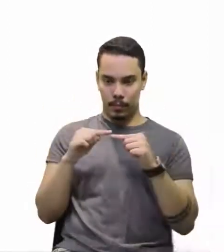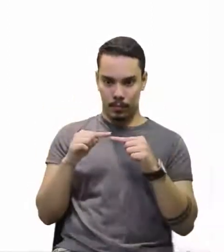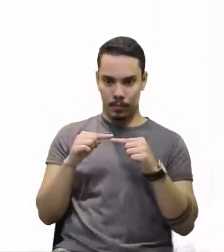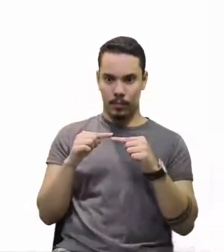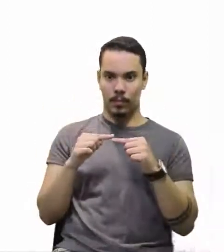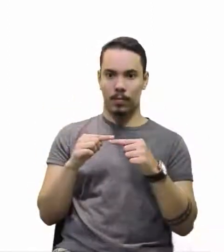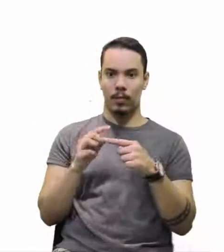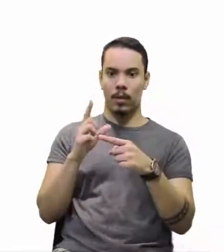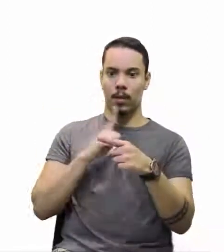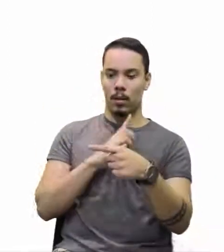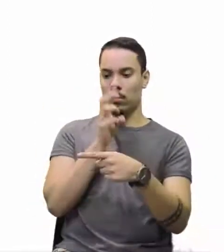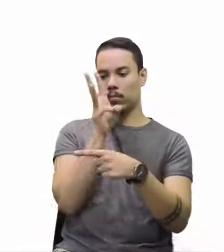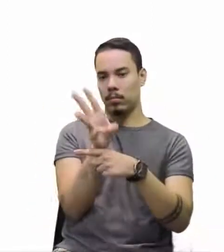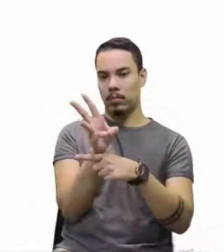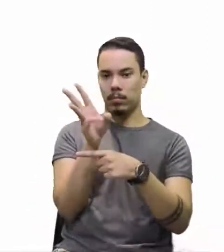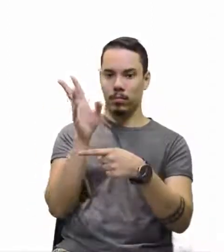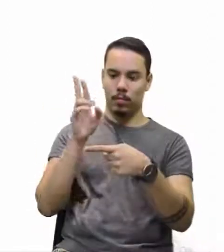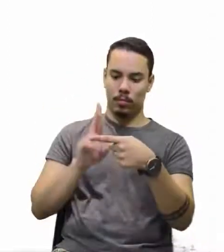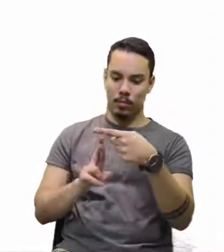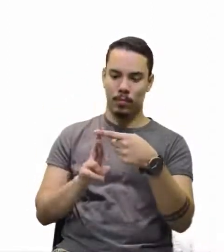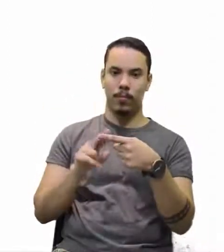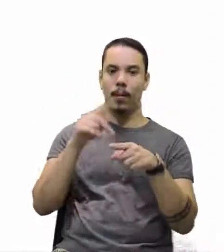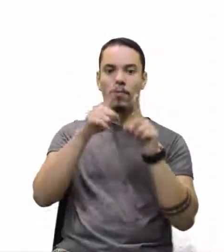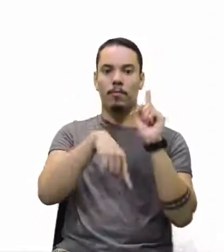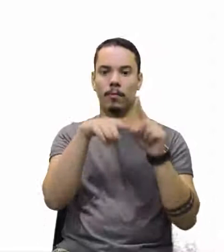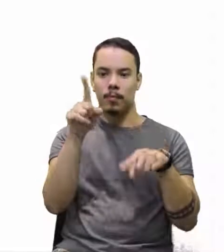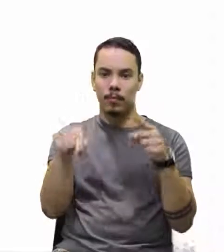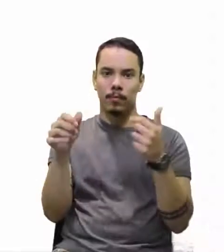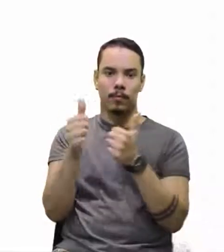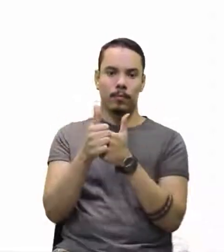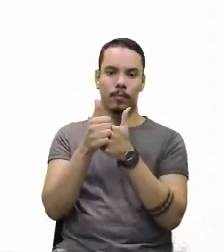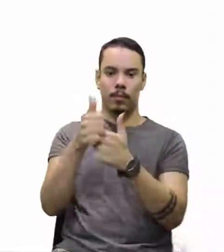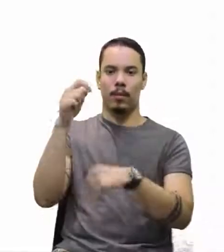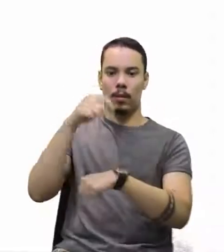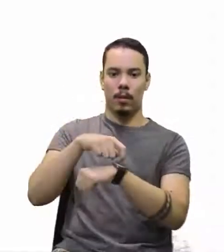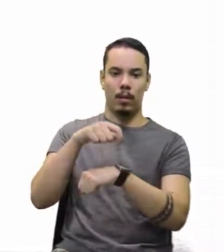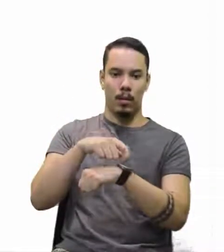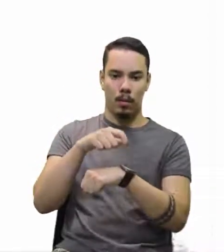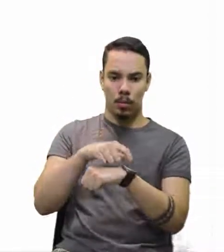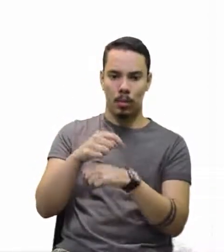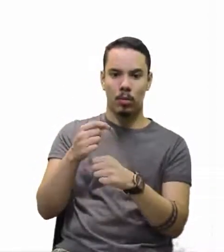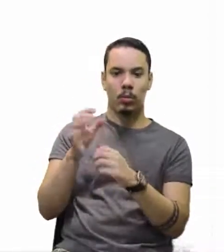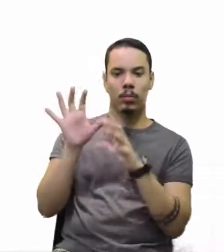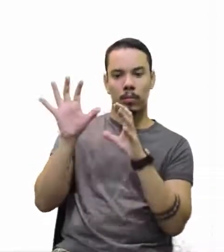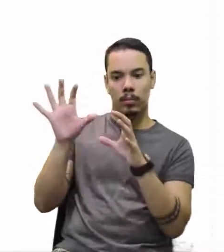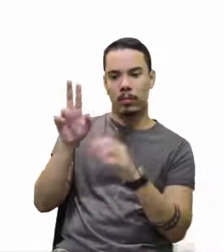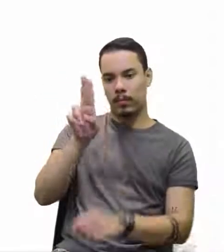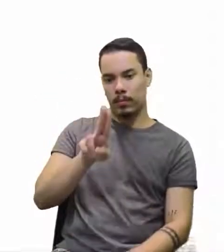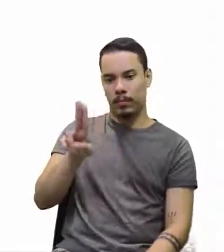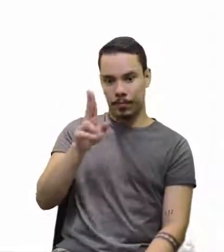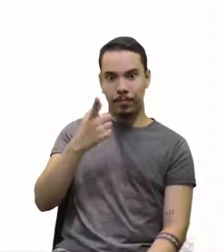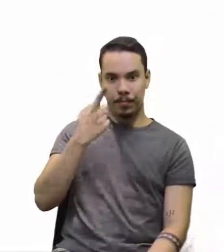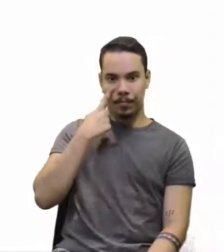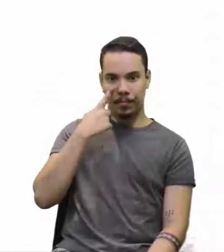E sobre E, que é o valor máximo, sua intensidade varia com o tempo conforme a expressão. Olha bem agora,